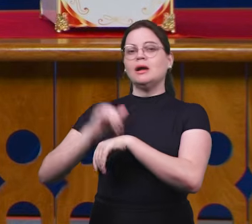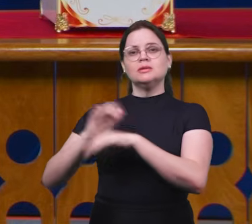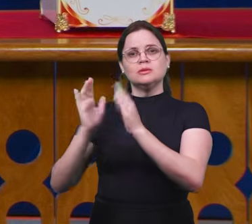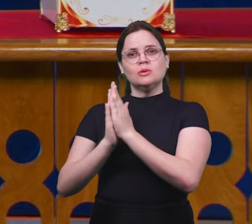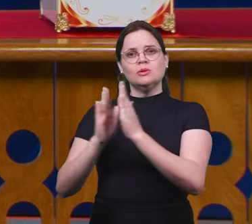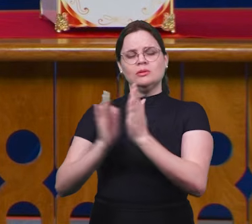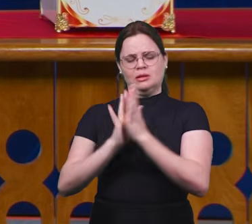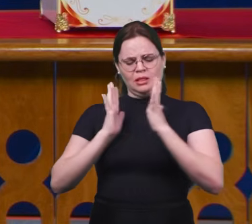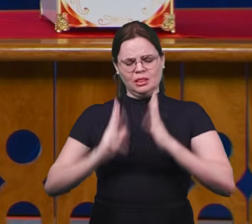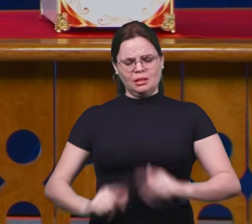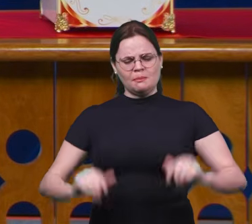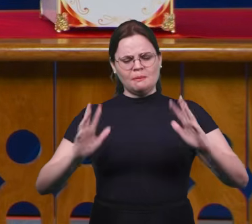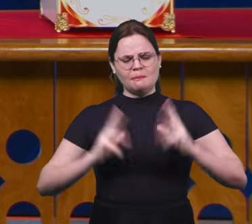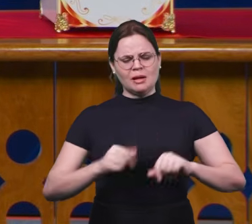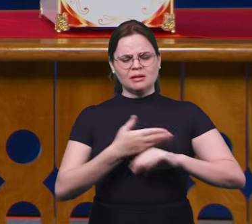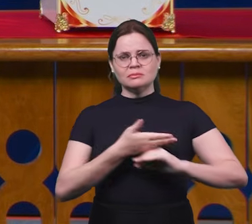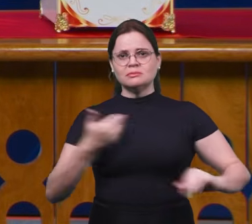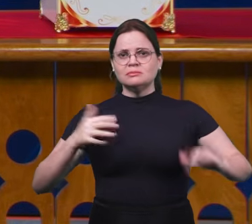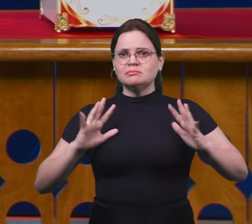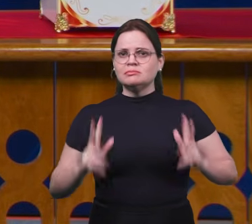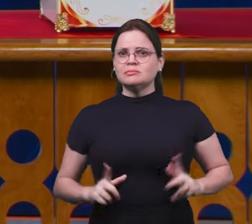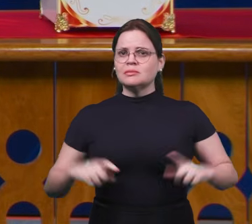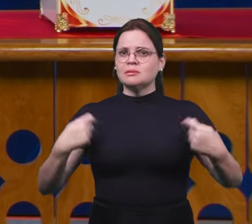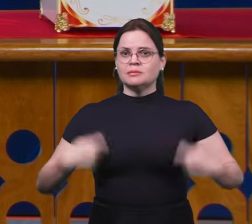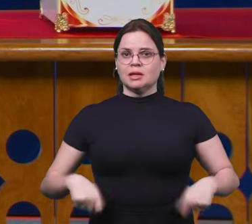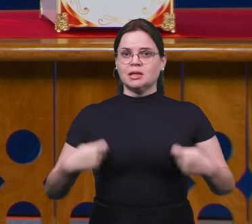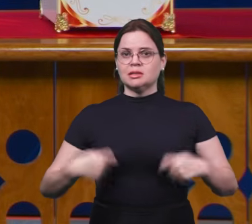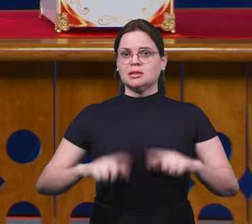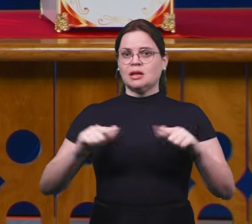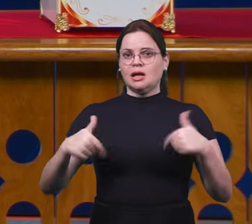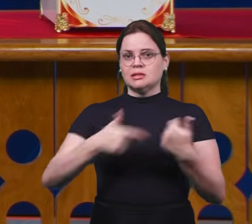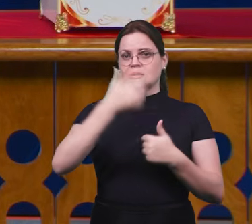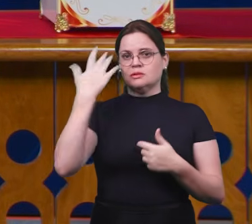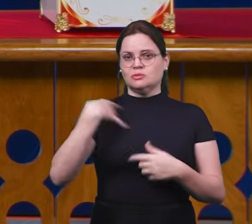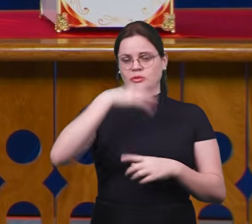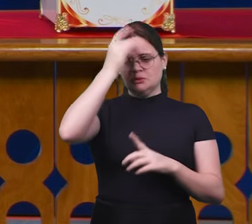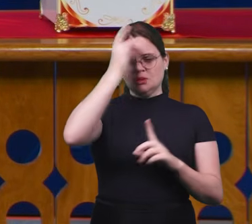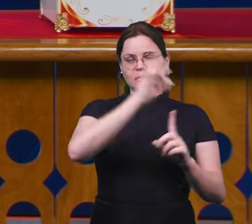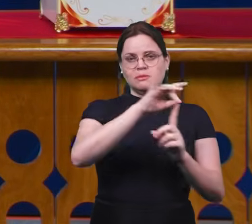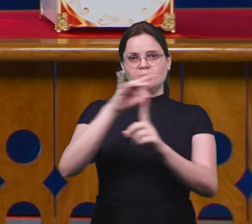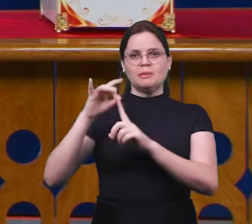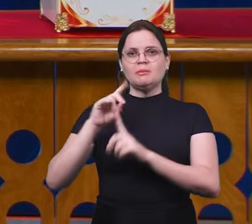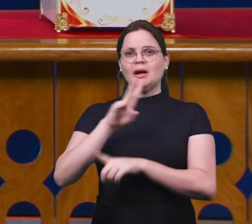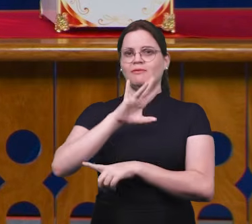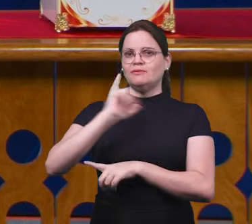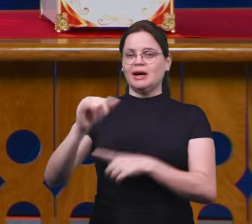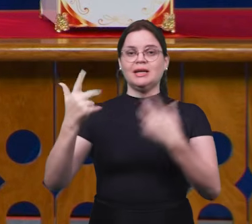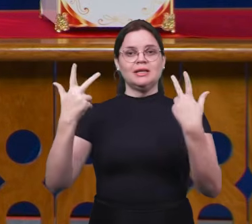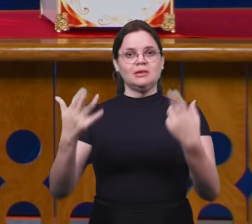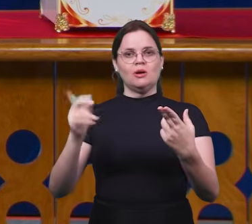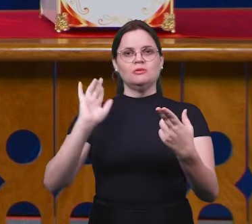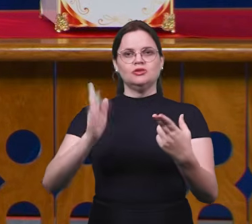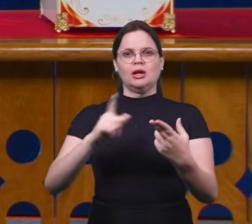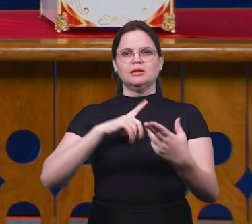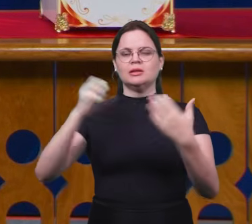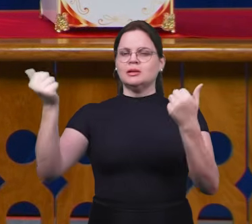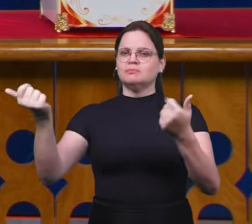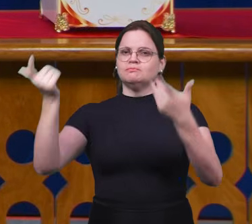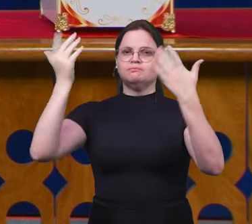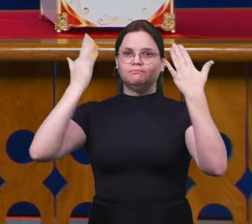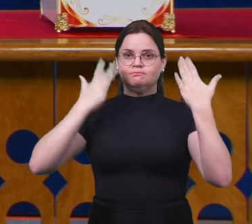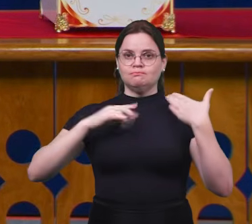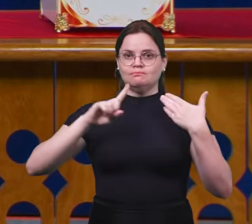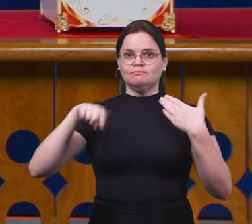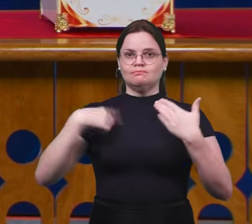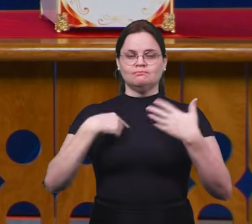mais, santificarmos a nossa vida. E o Espírito Santo virá sobre nós, como tem vindo. E nós